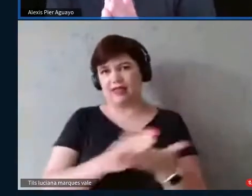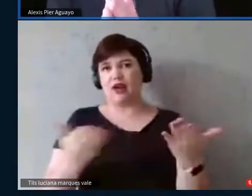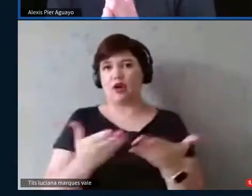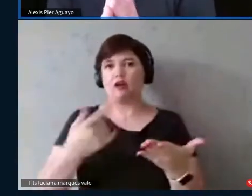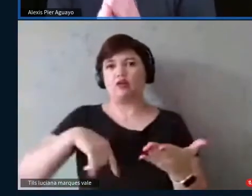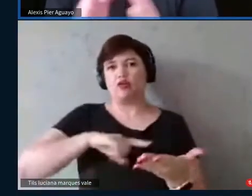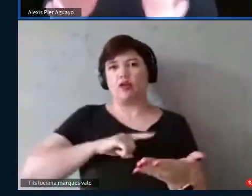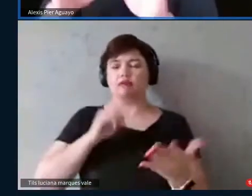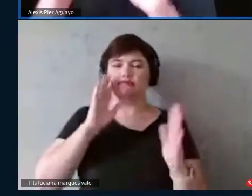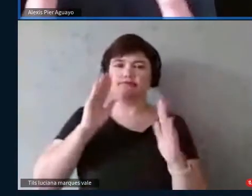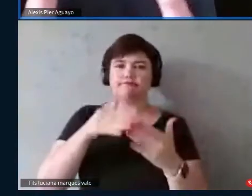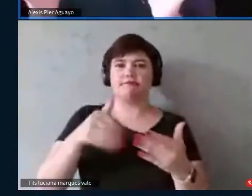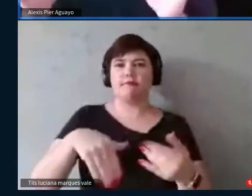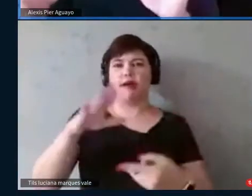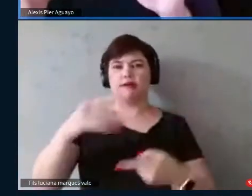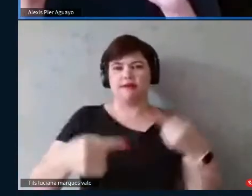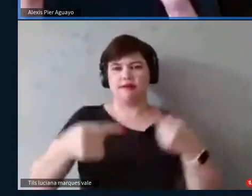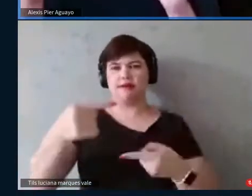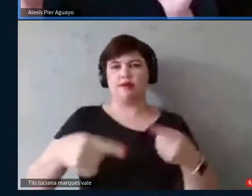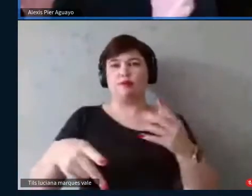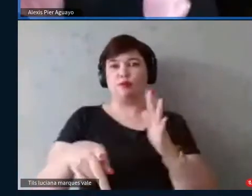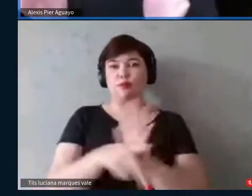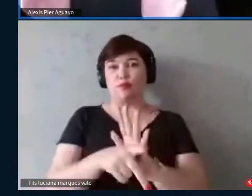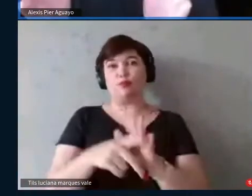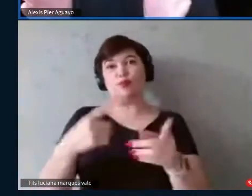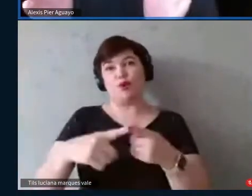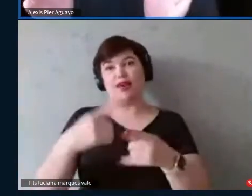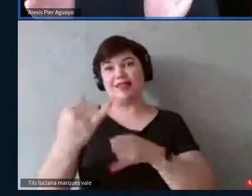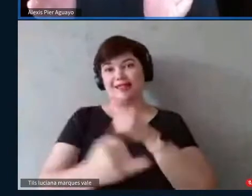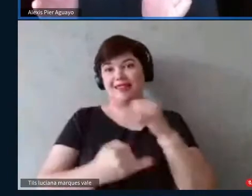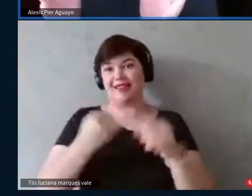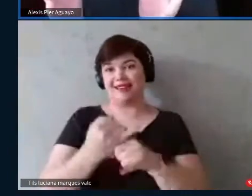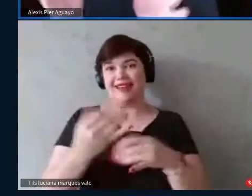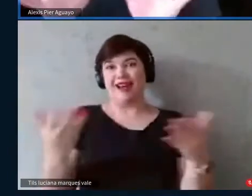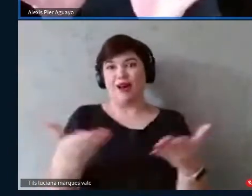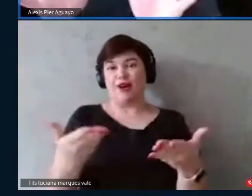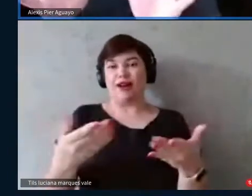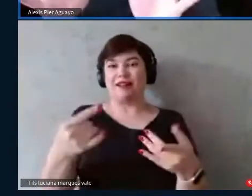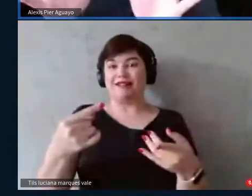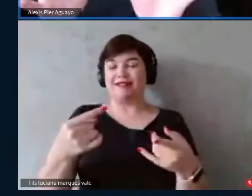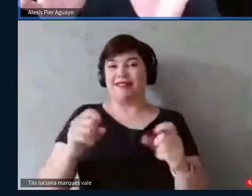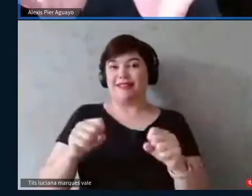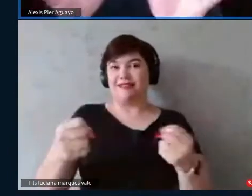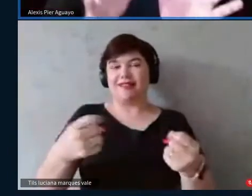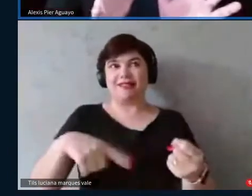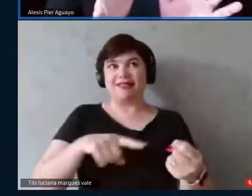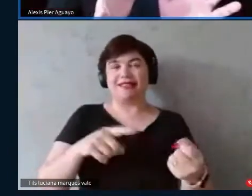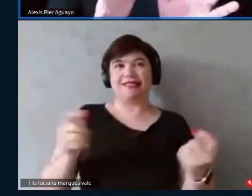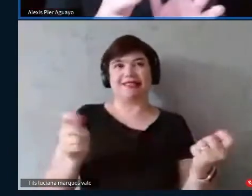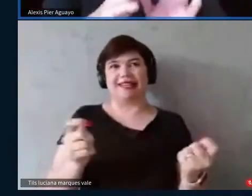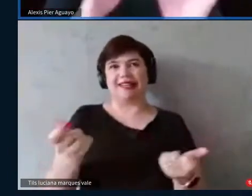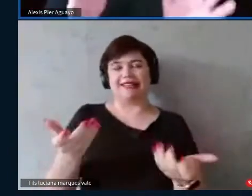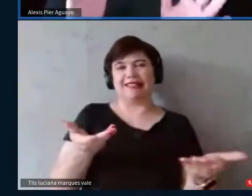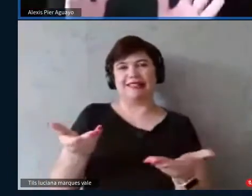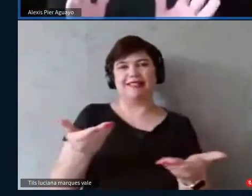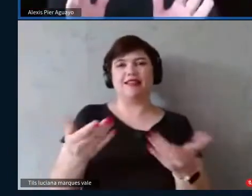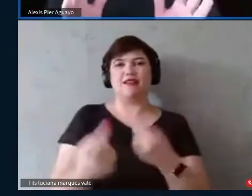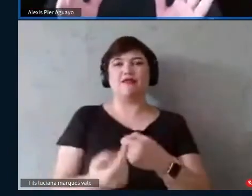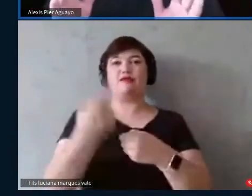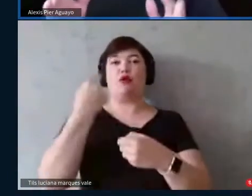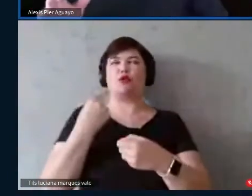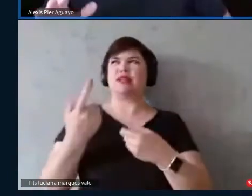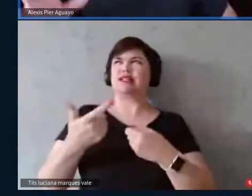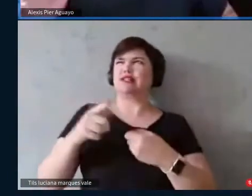poder se ater ao debate e que a internet, esse modelo de defesa no nos permite poder revisitar quantas vezes